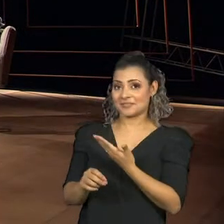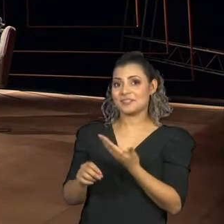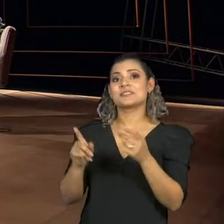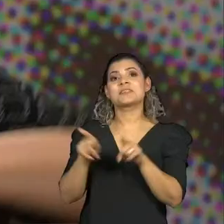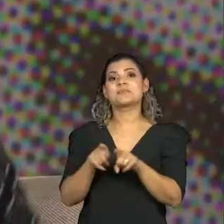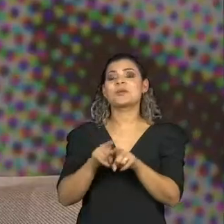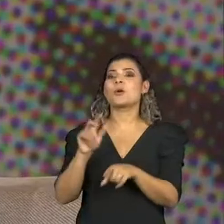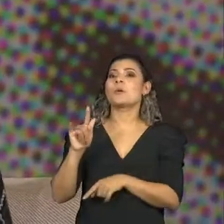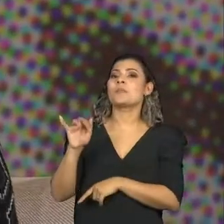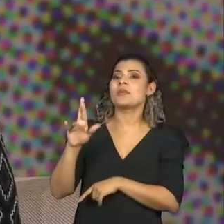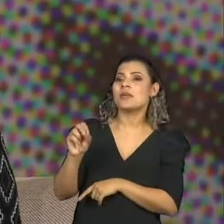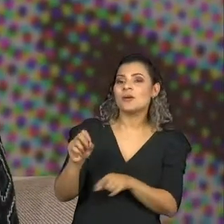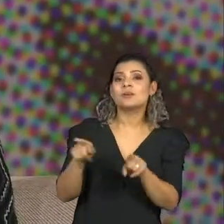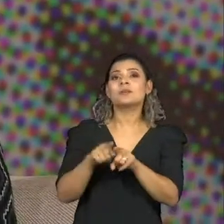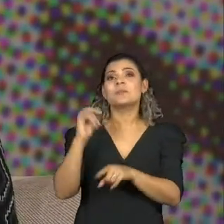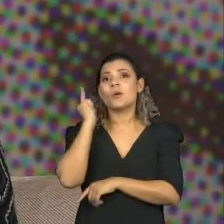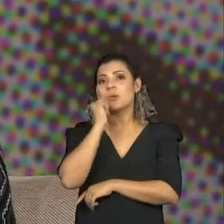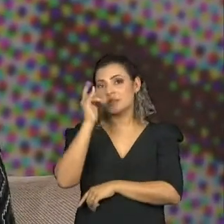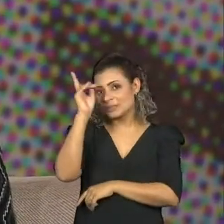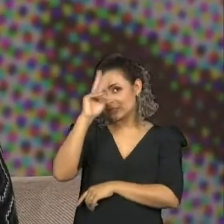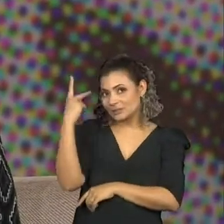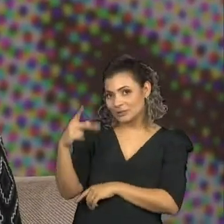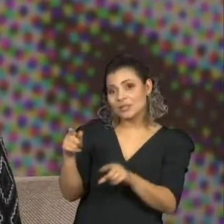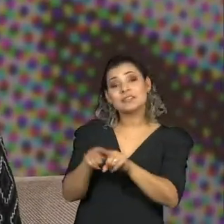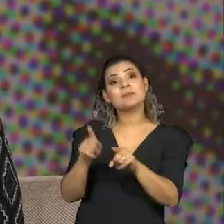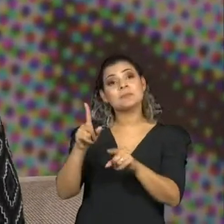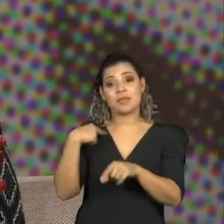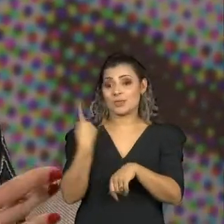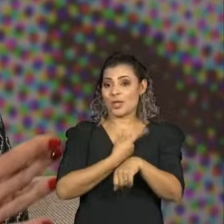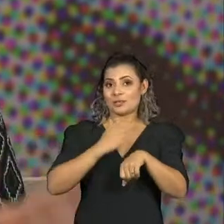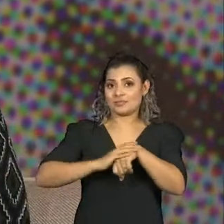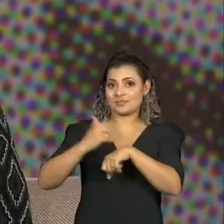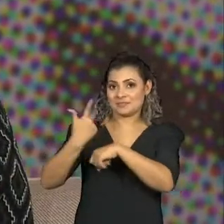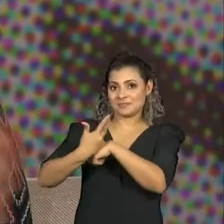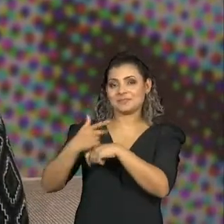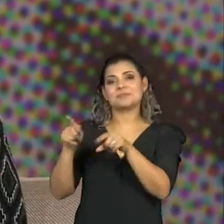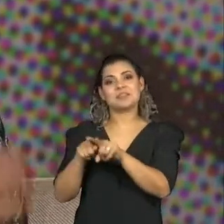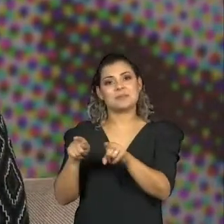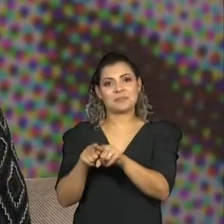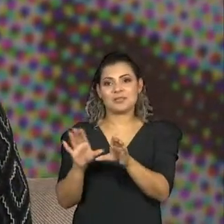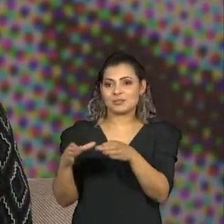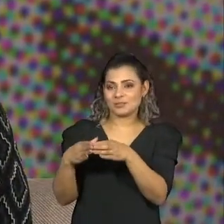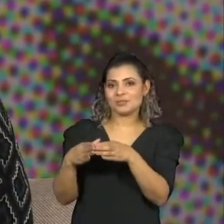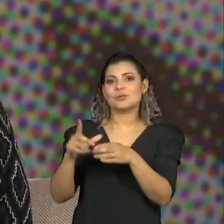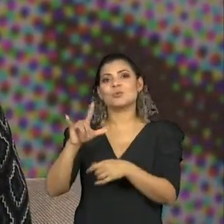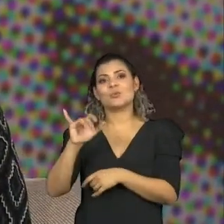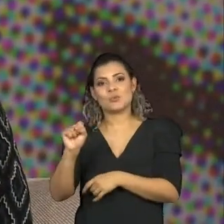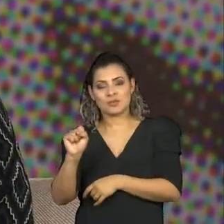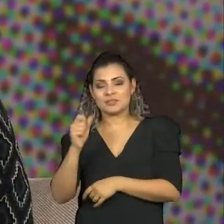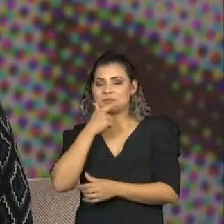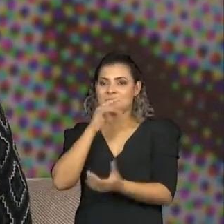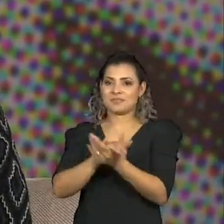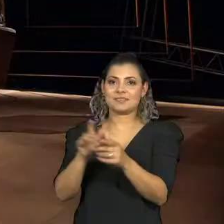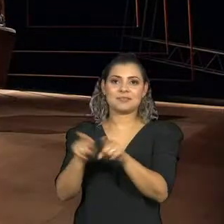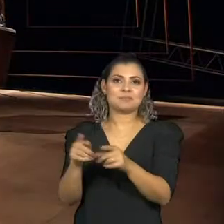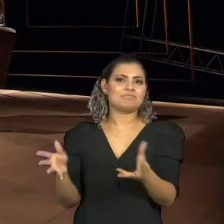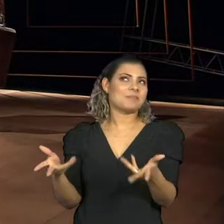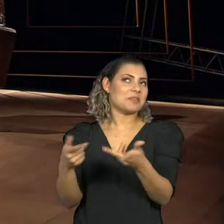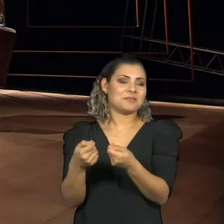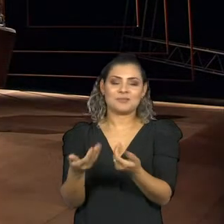pelo Luiz. E o contador de história que apareceu ali é uma produção nossa, direção do Luiz, que ela